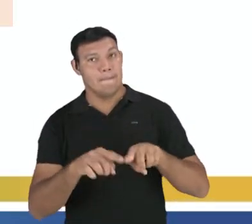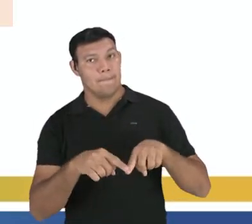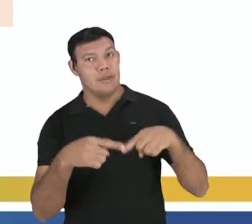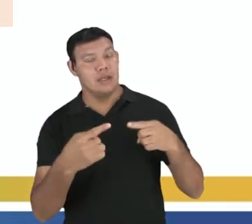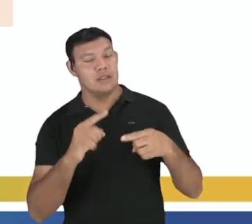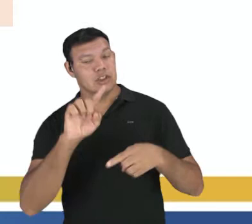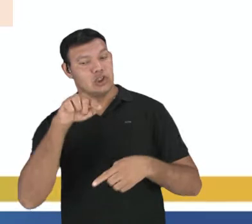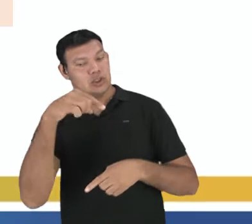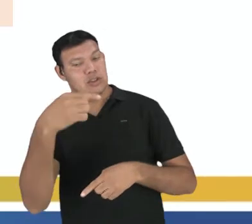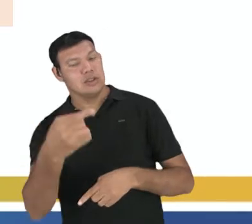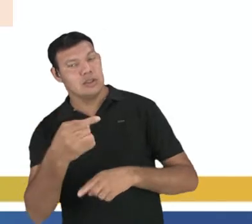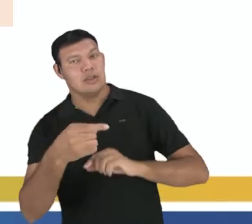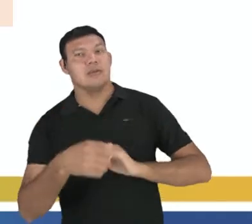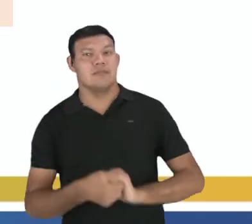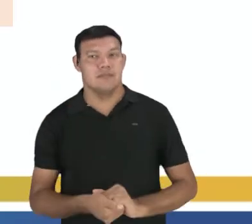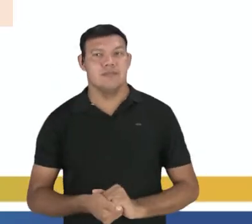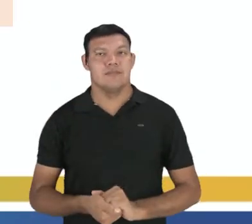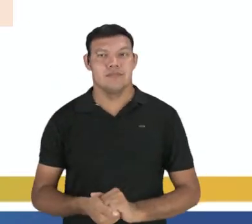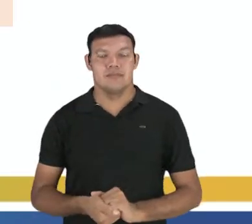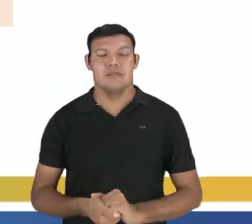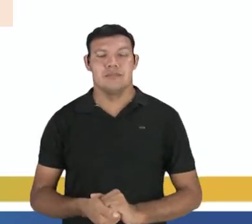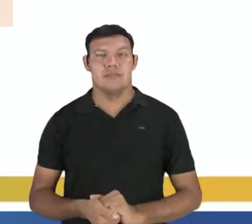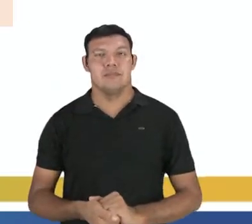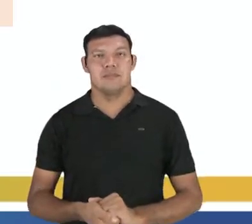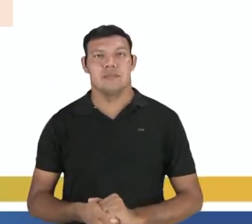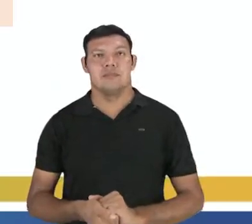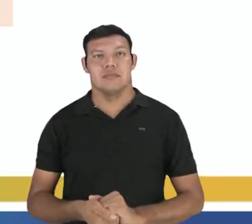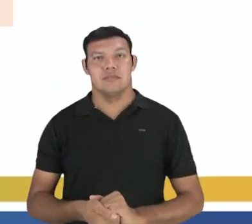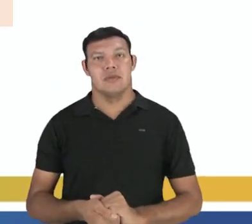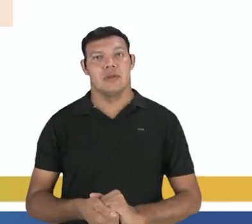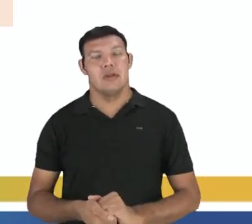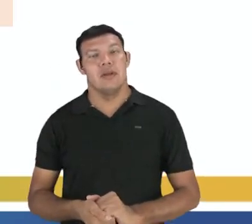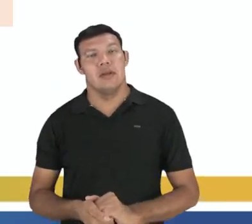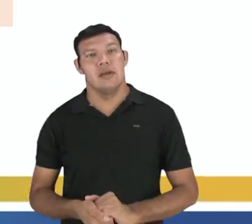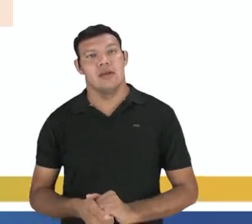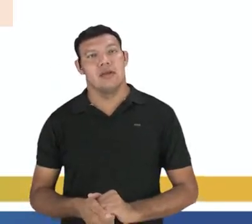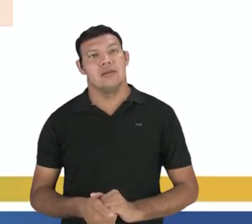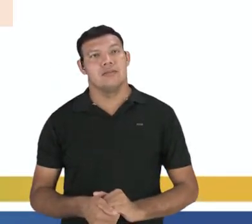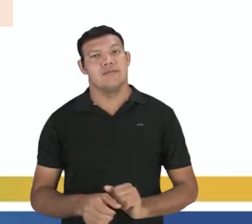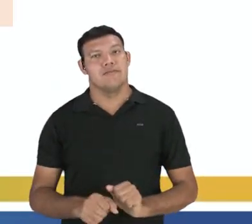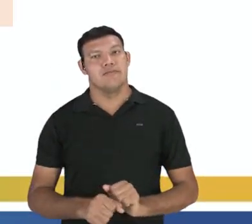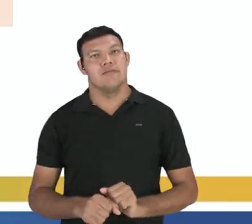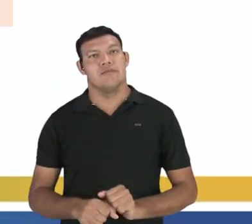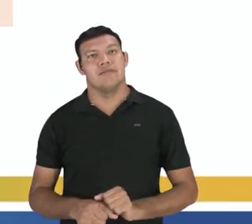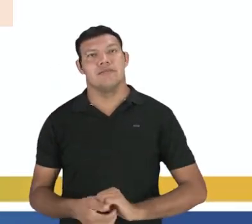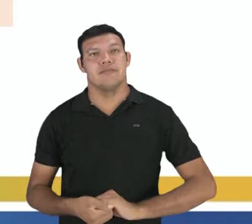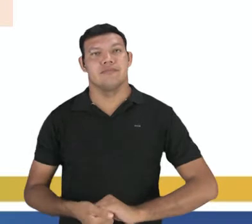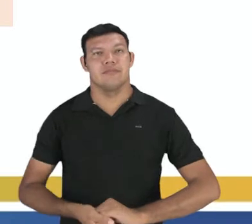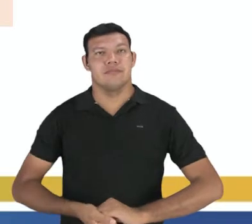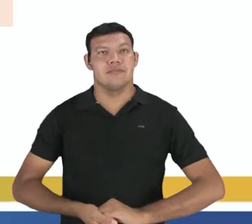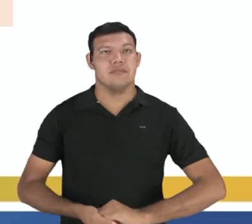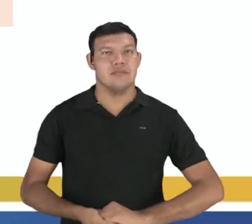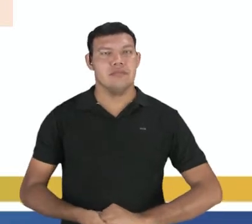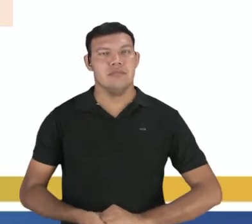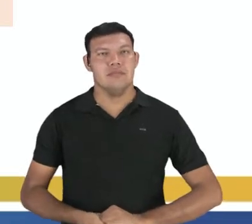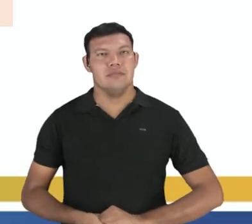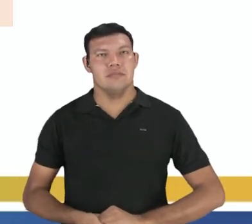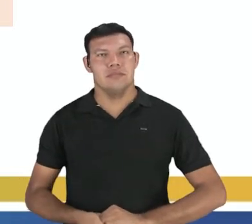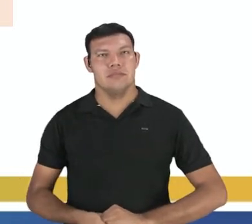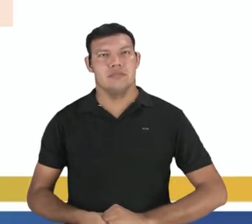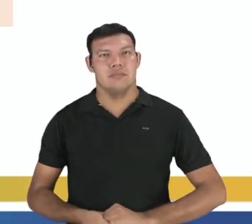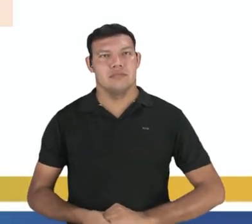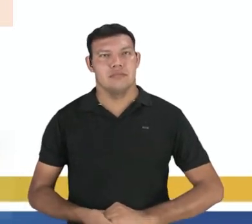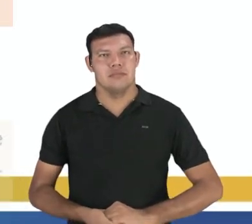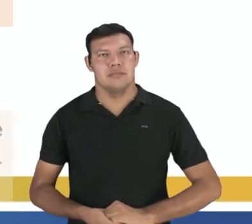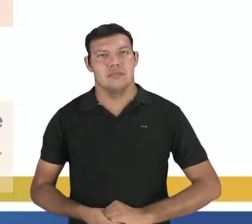mas que iriam mandar alguém assim que possível. Então, o verbo esclarecer aí encontra-se no pretérito perfeito.